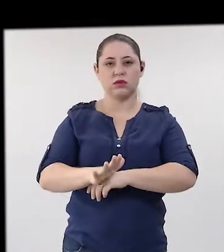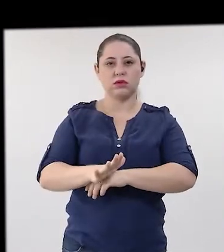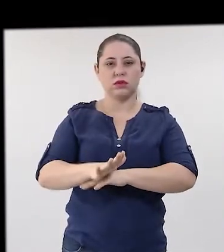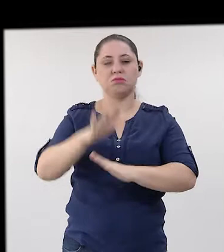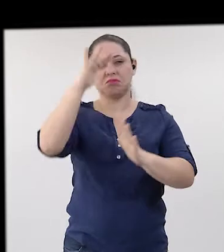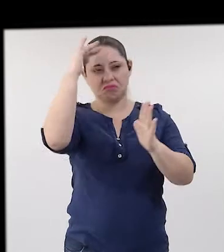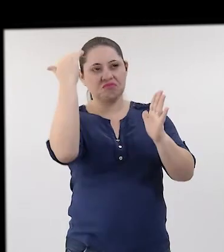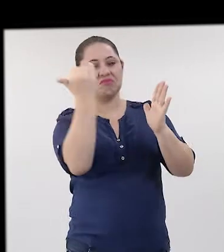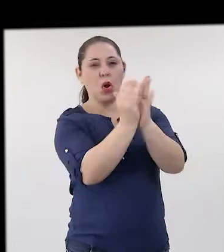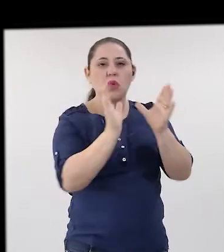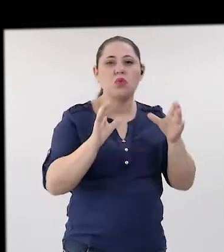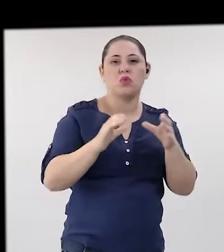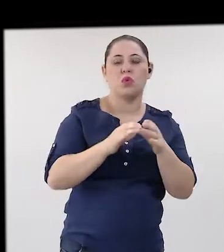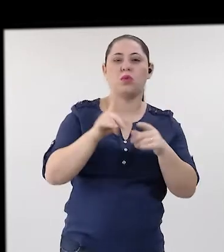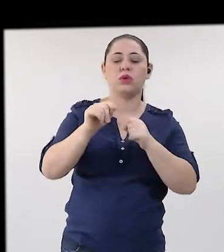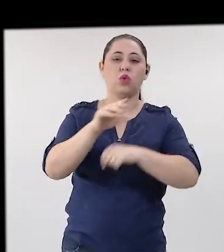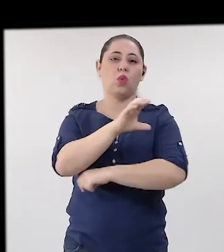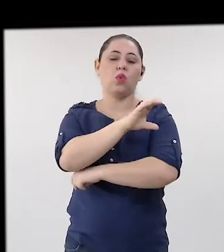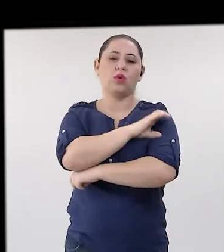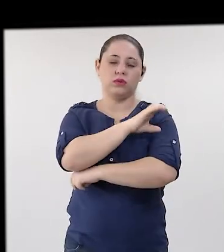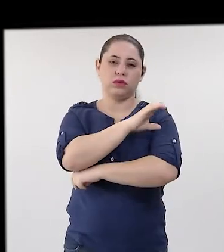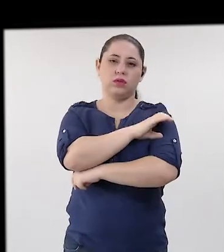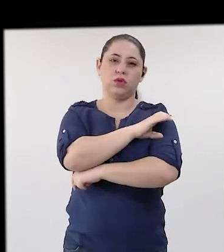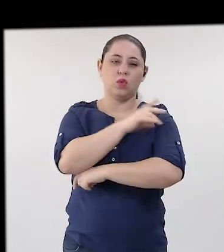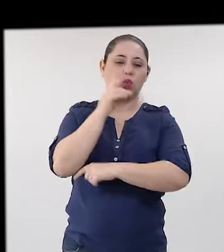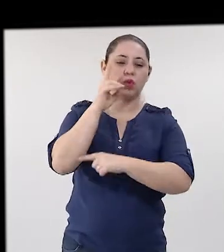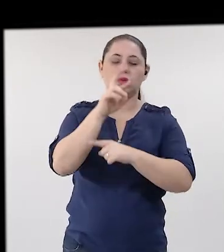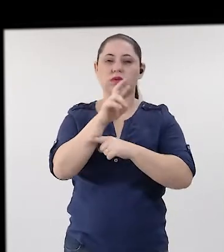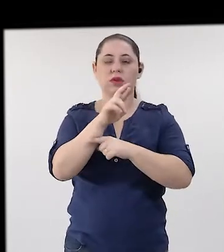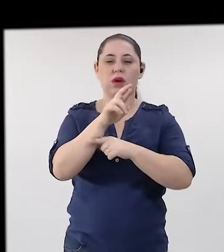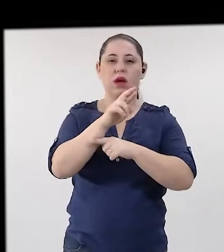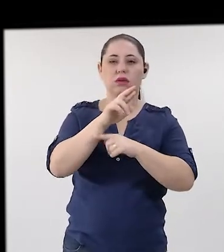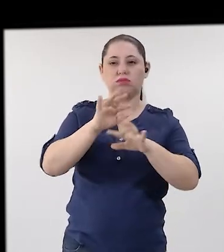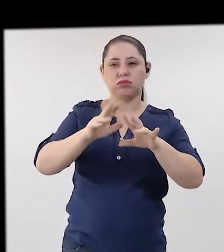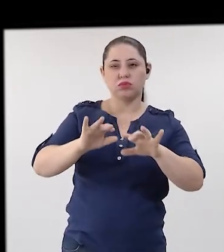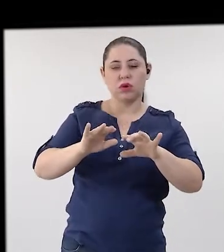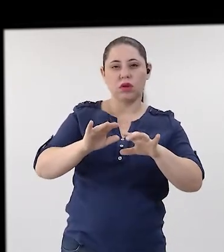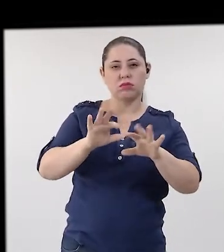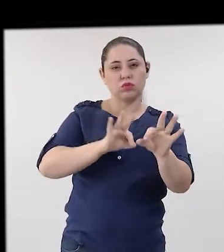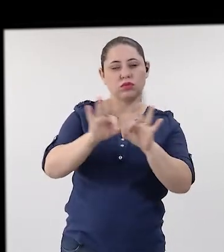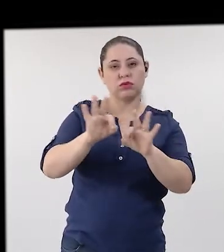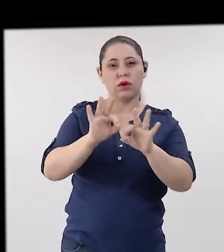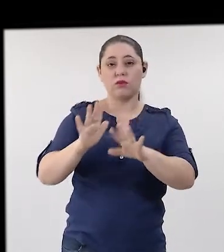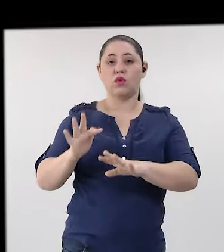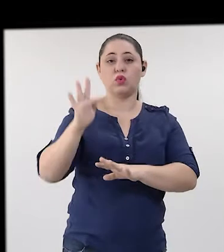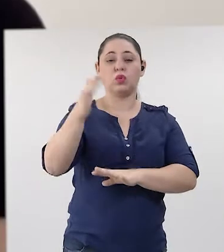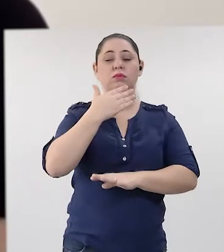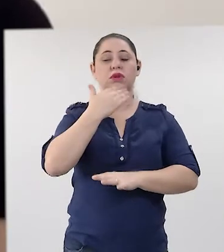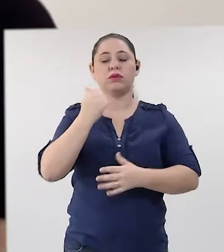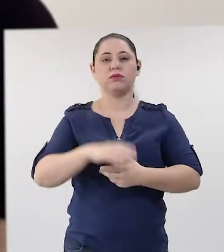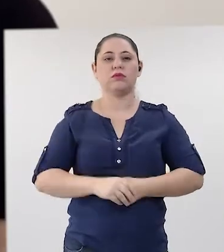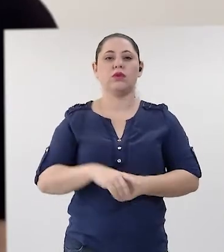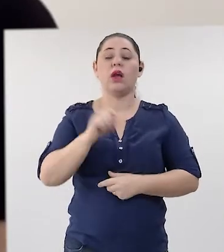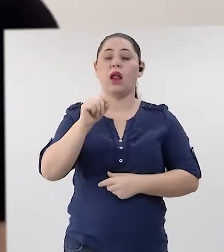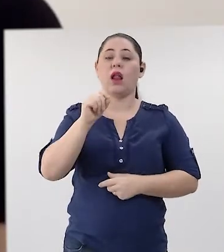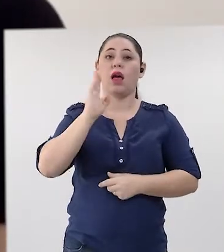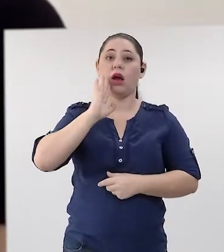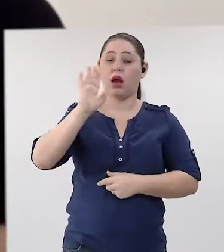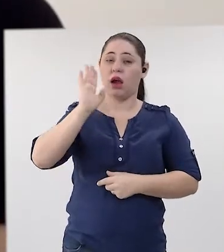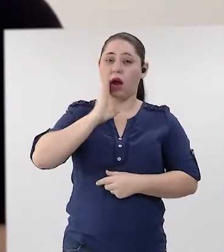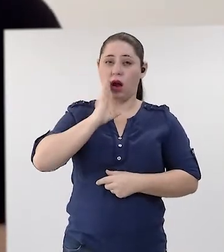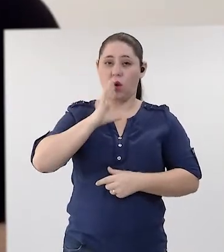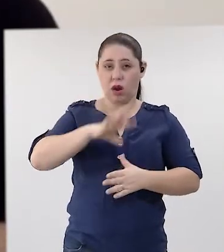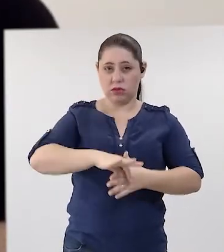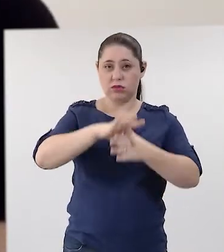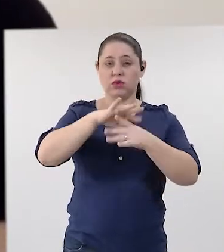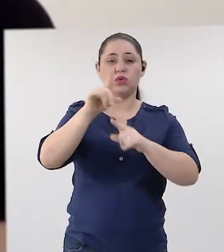um reconhecimento para a equipe que, na visão do orientador, programam para um futuro melhor. O que é legal destacar, né, que